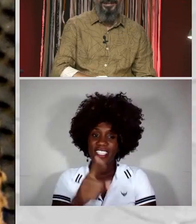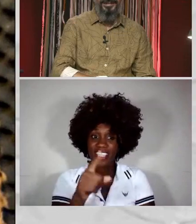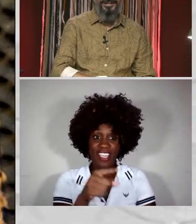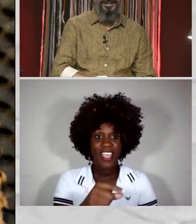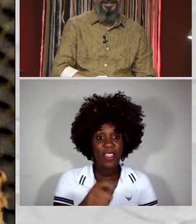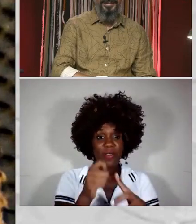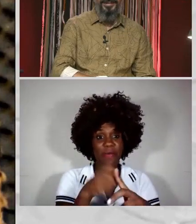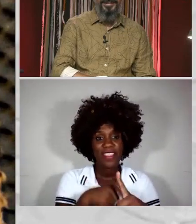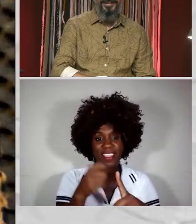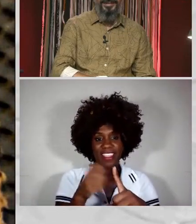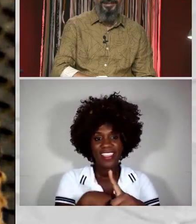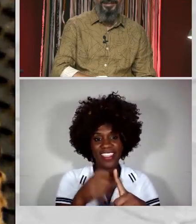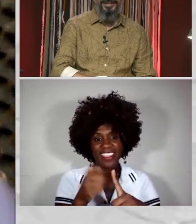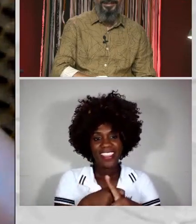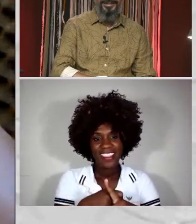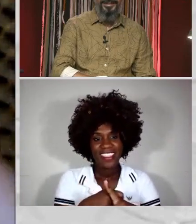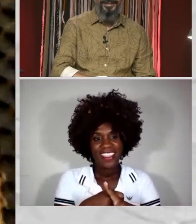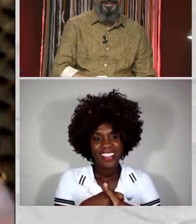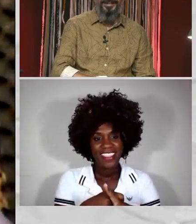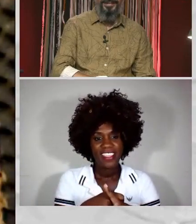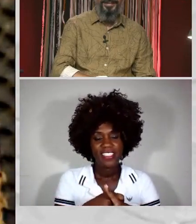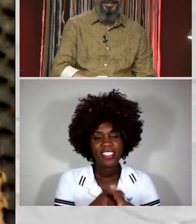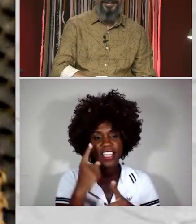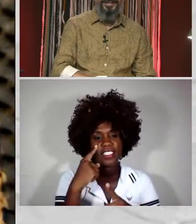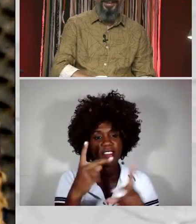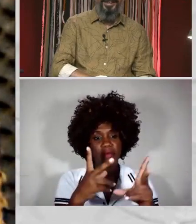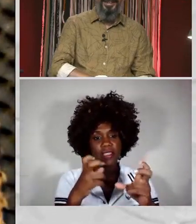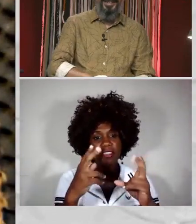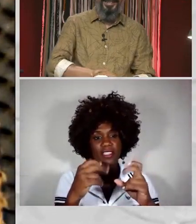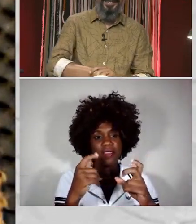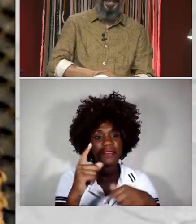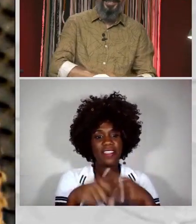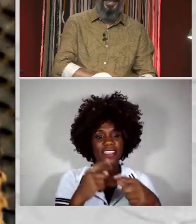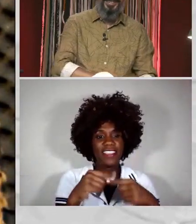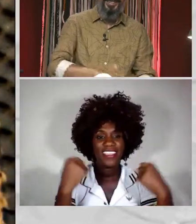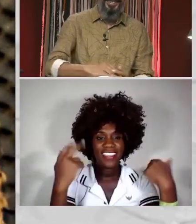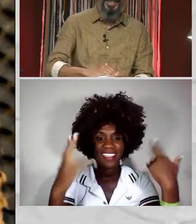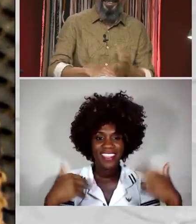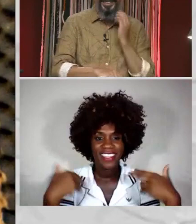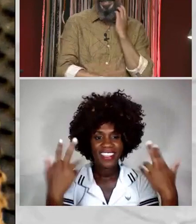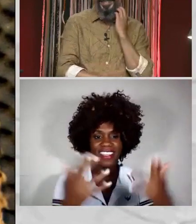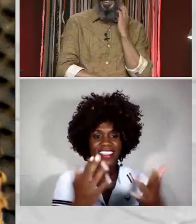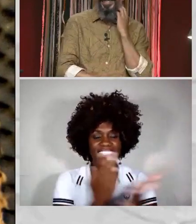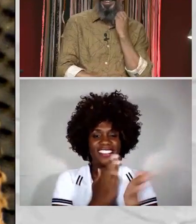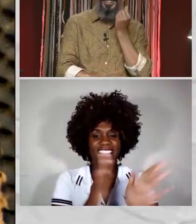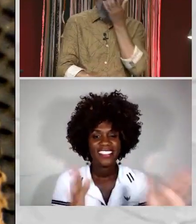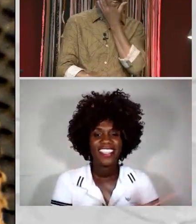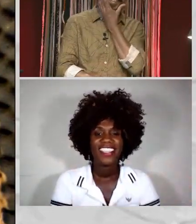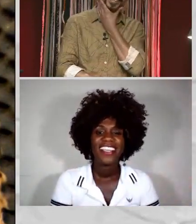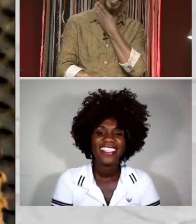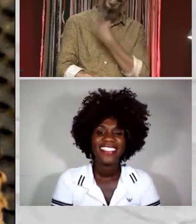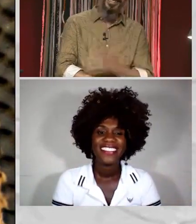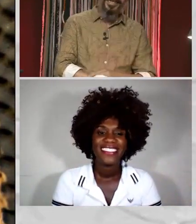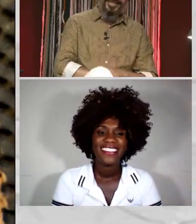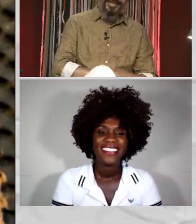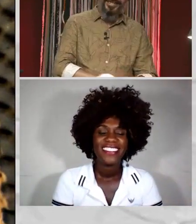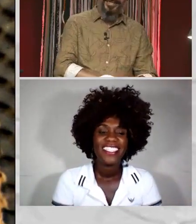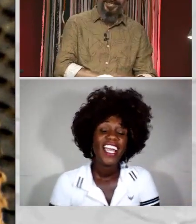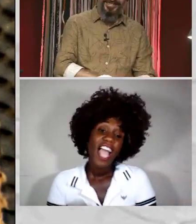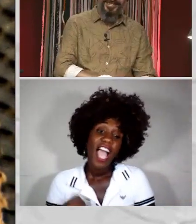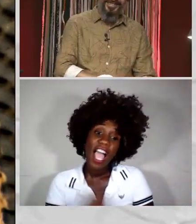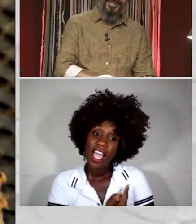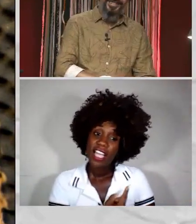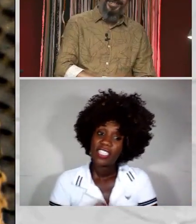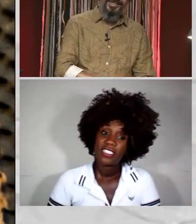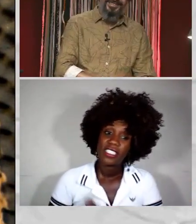na cabeça do carneiro digo, tá na hora de dar amarrada. Verdade. Então a gente está aqui